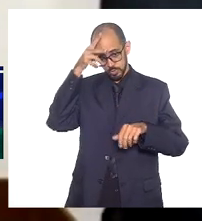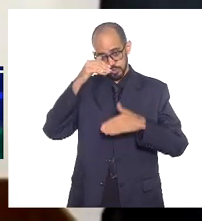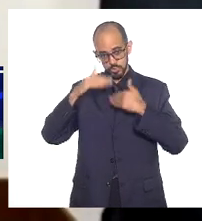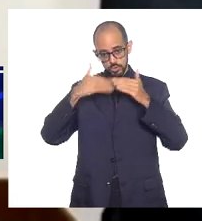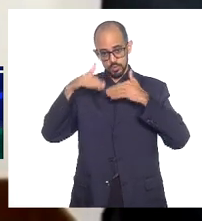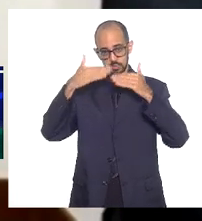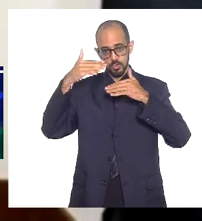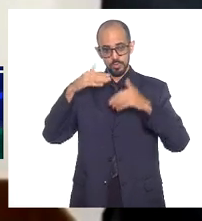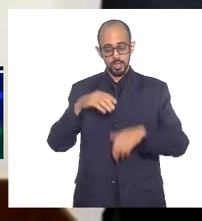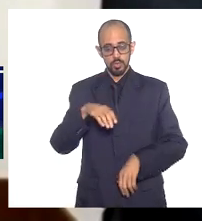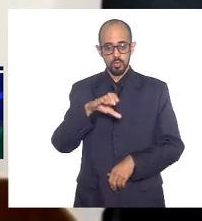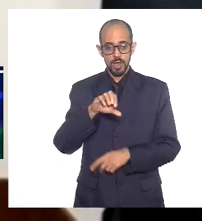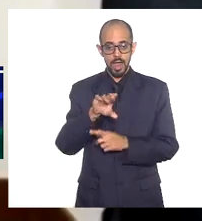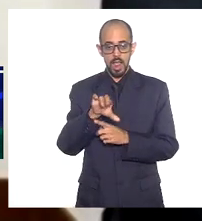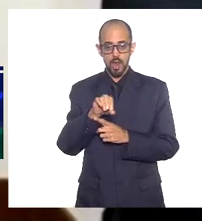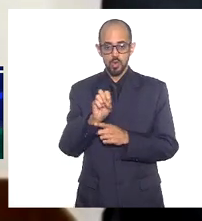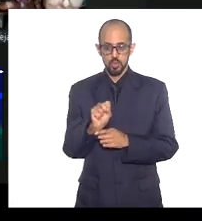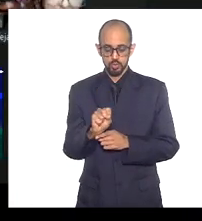deputado Carlos Macedo.